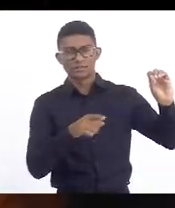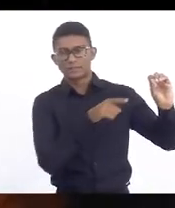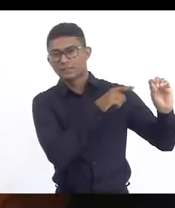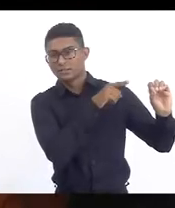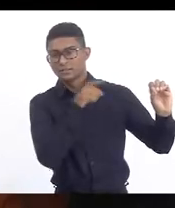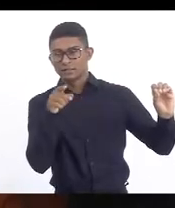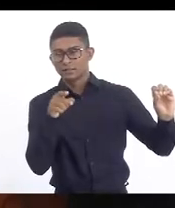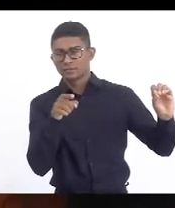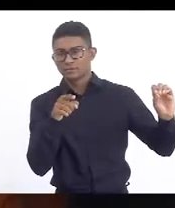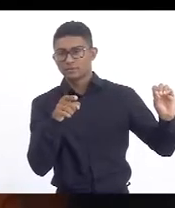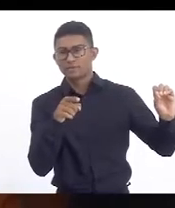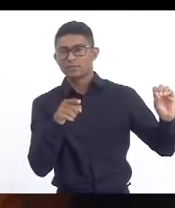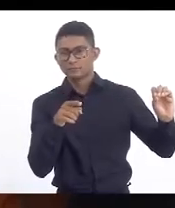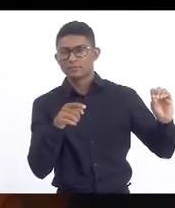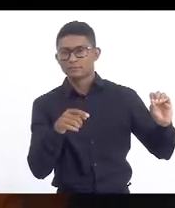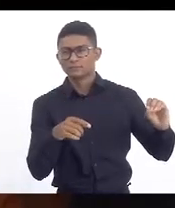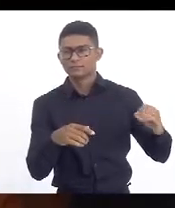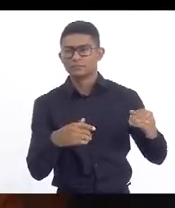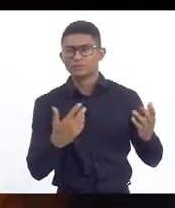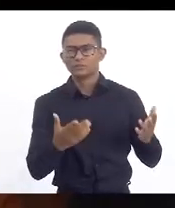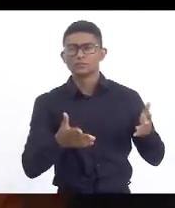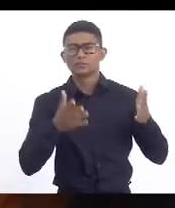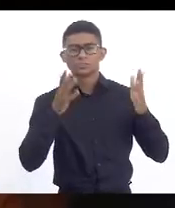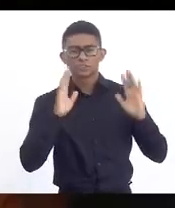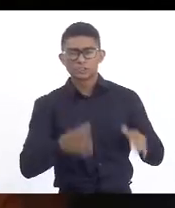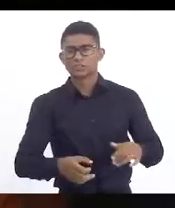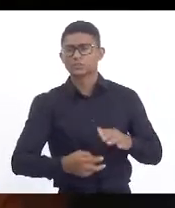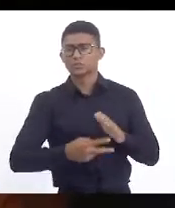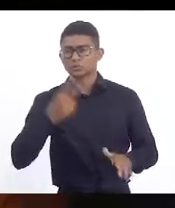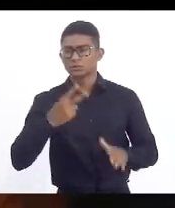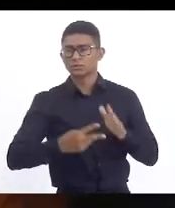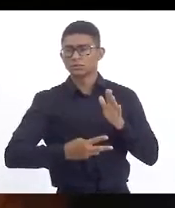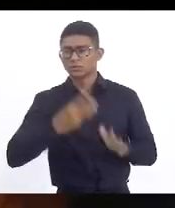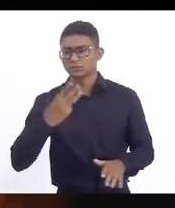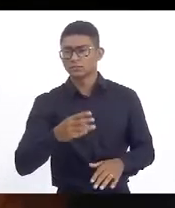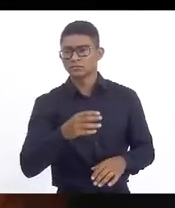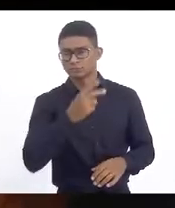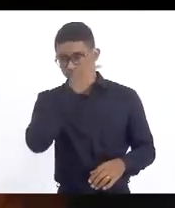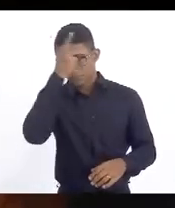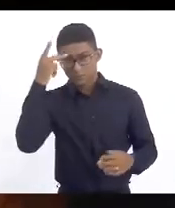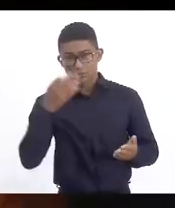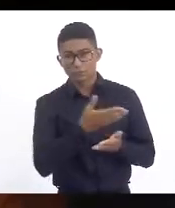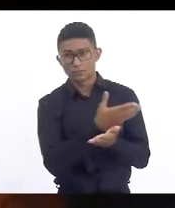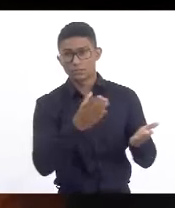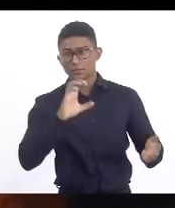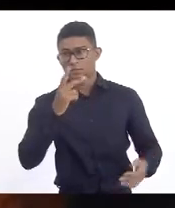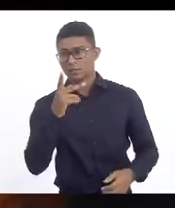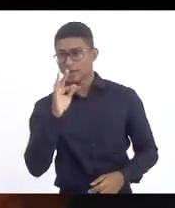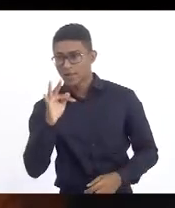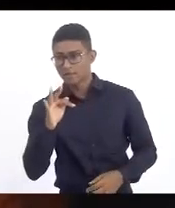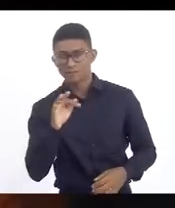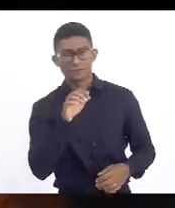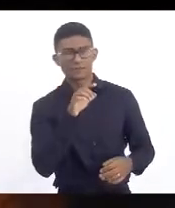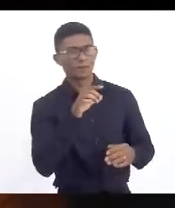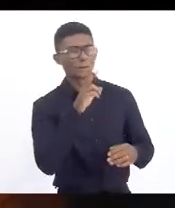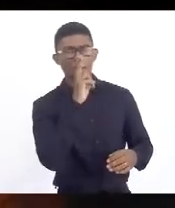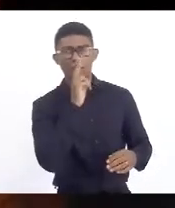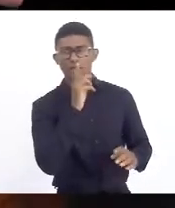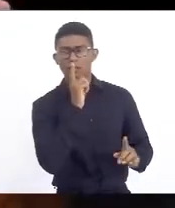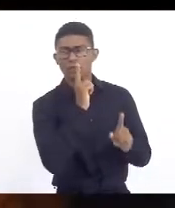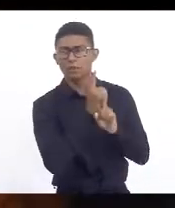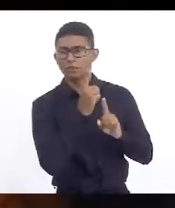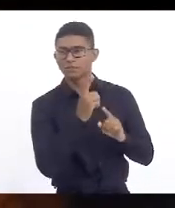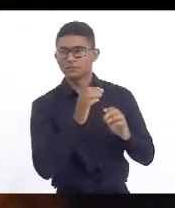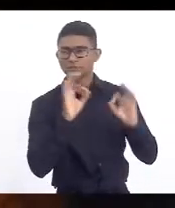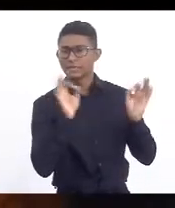lavra, que são autuadas uma, duas, três vezes, e não é cassado o CPF daquela... Nada, continua lá. Então, o Estado tem a